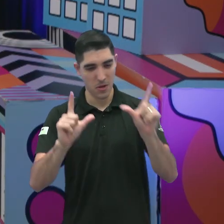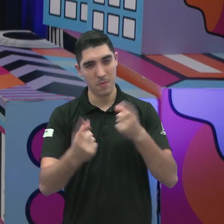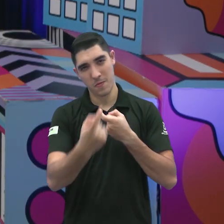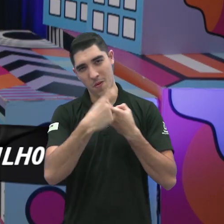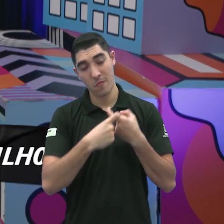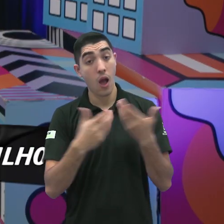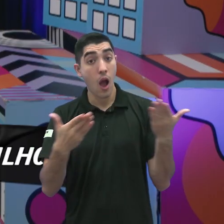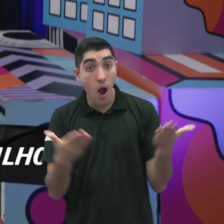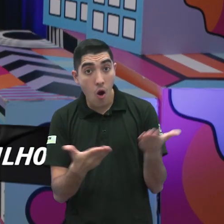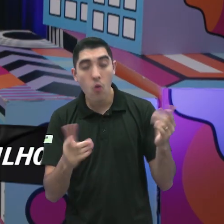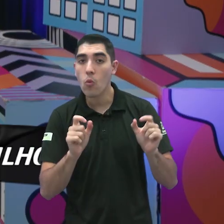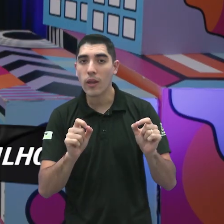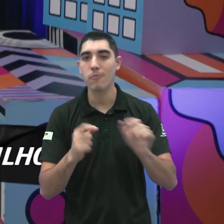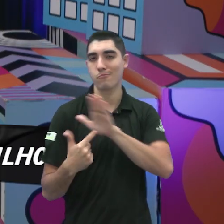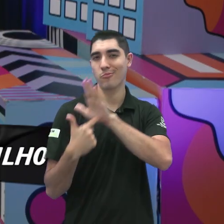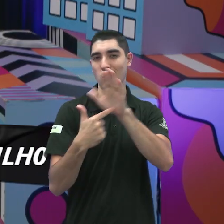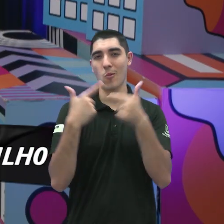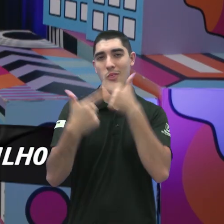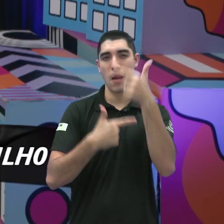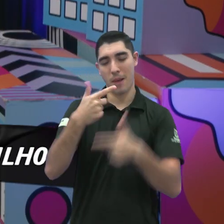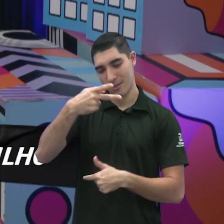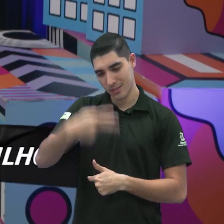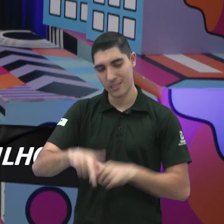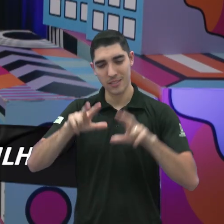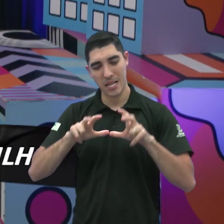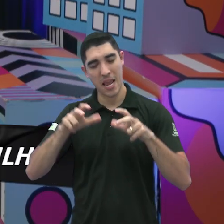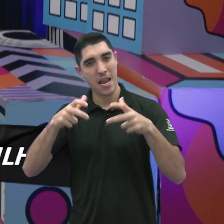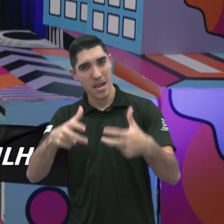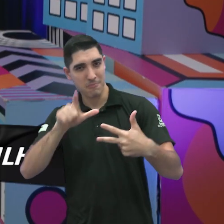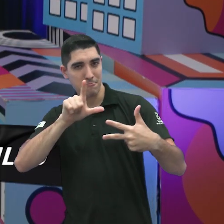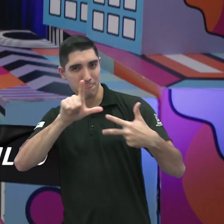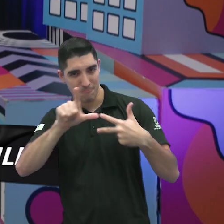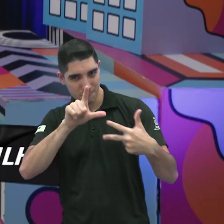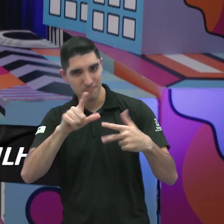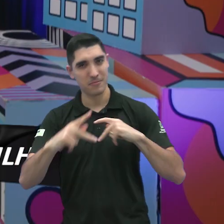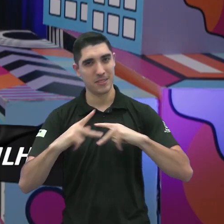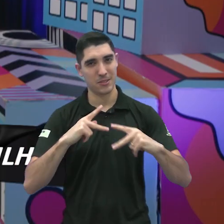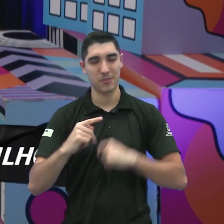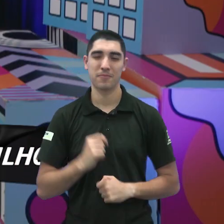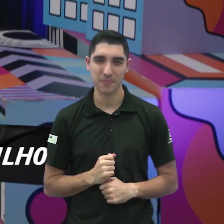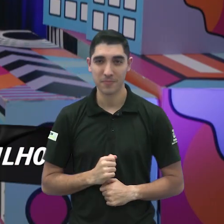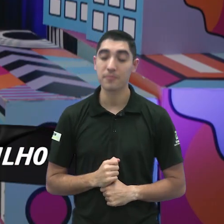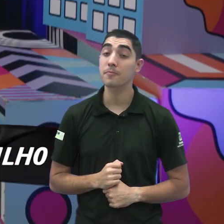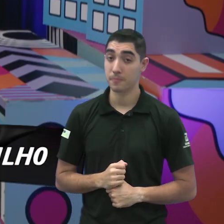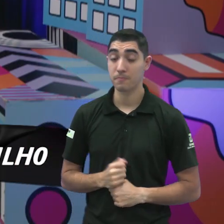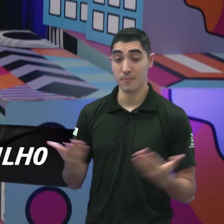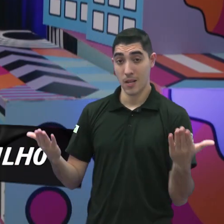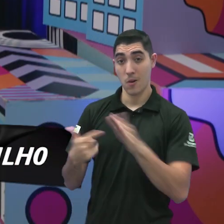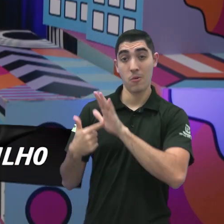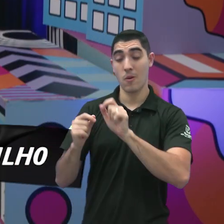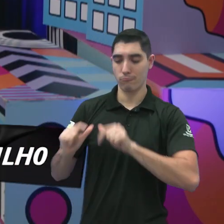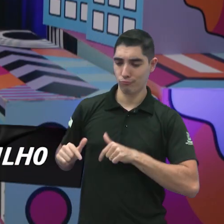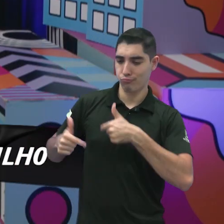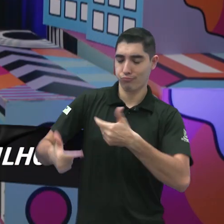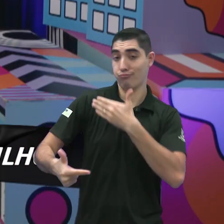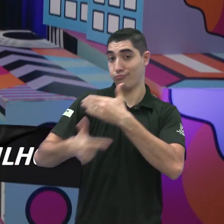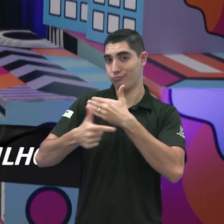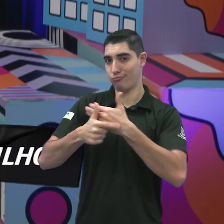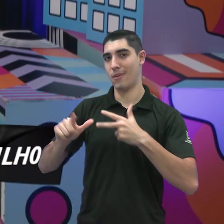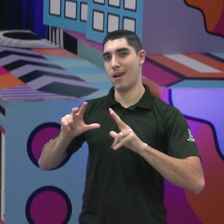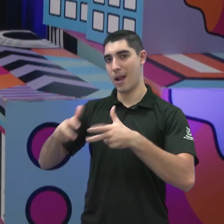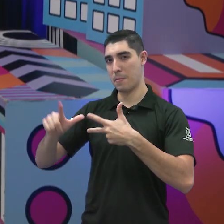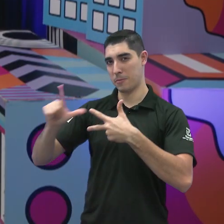Estamos de volta com o Tá Ligado e chegou a hora da gente saber dos trabalhos, né, feitos aqui na Câmara Municipal de São José dos Campos. Pois é, agora